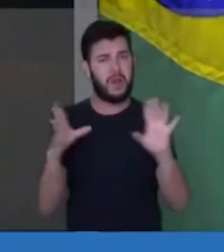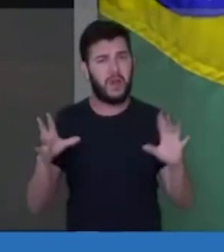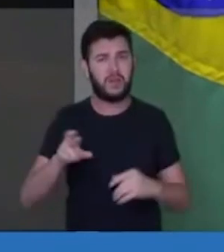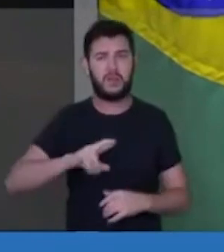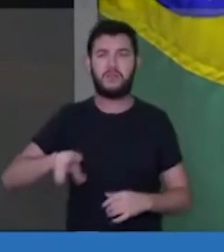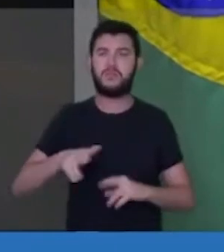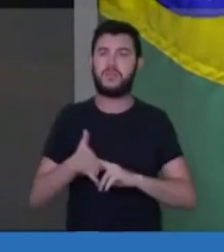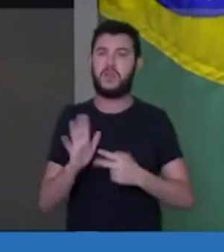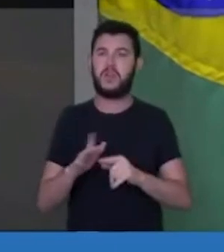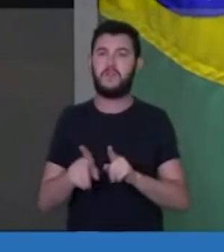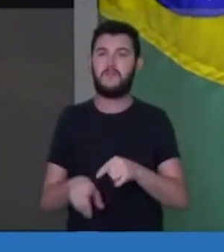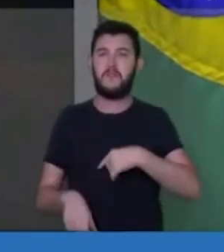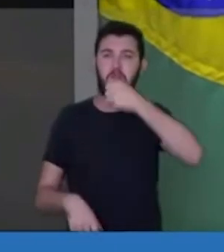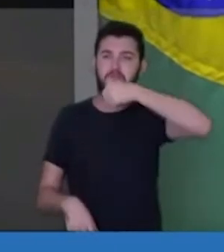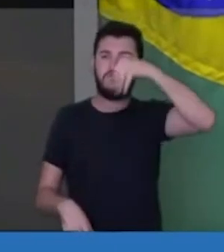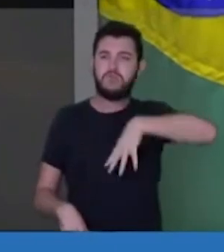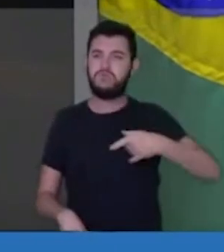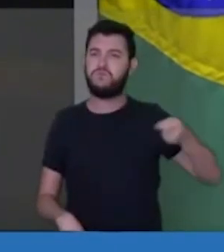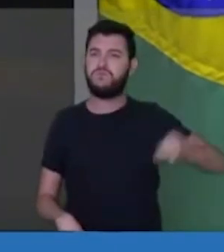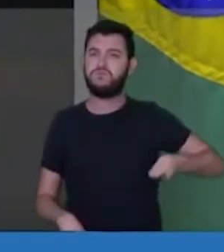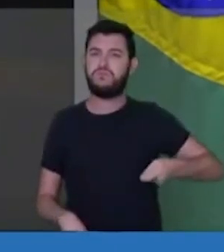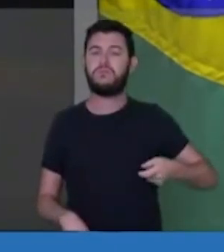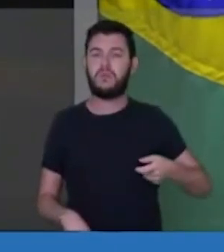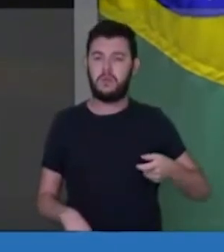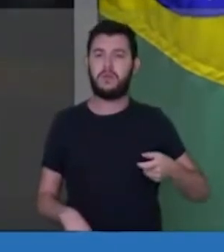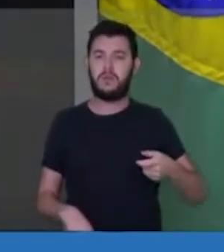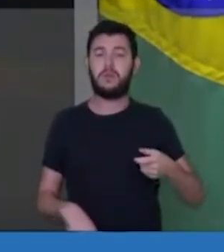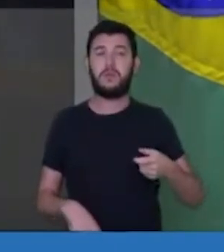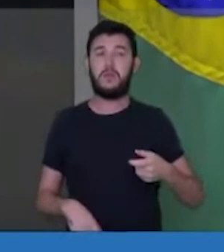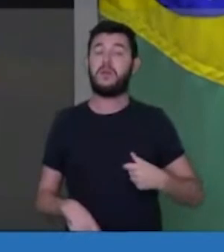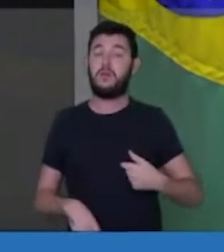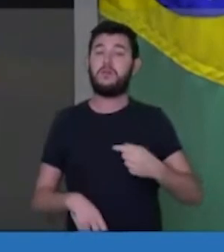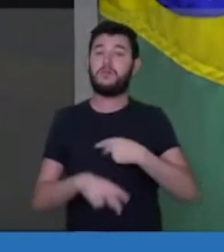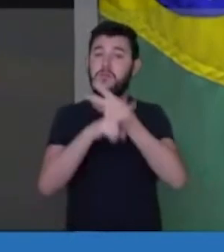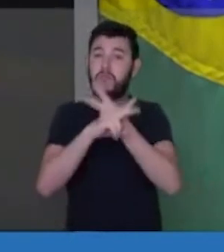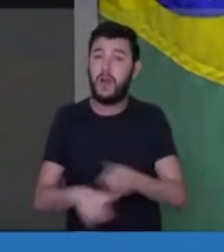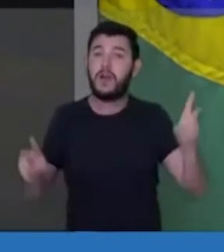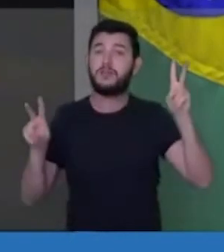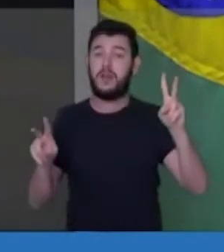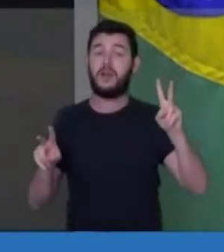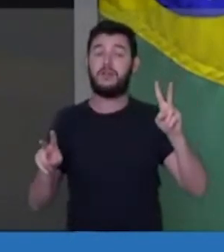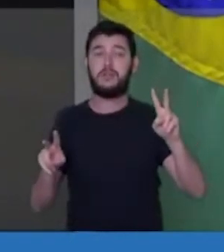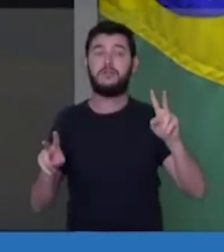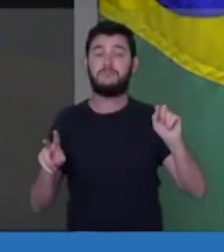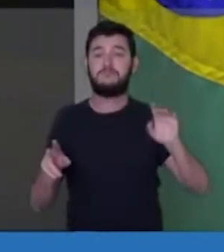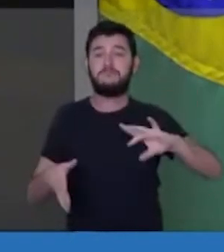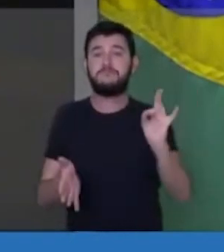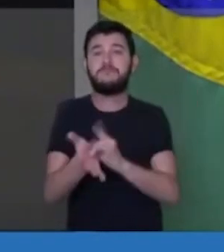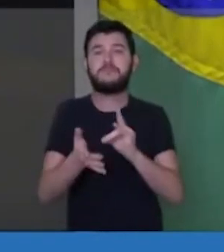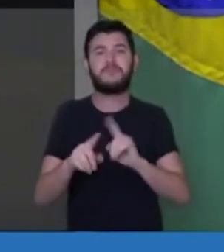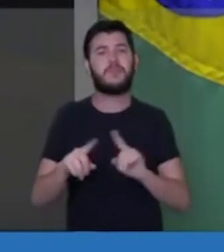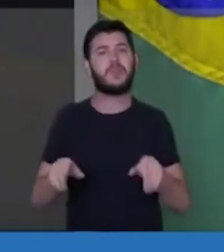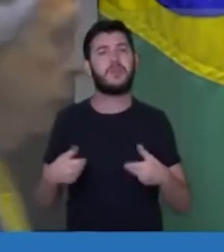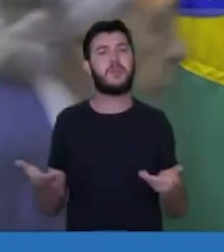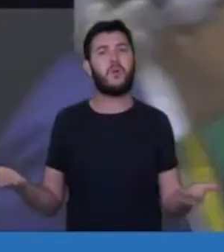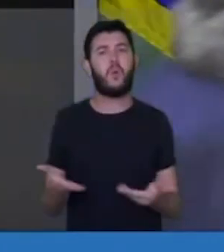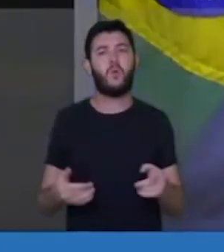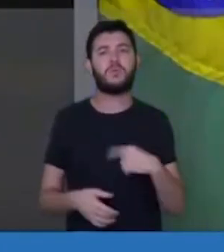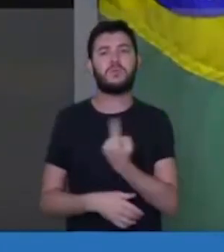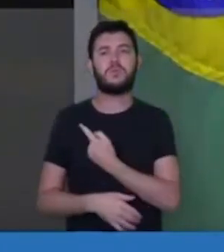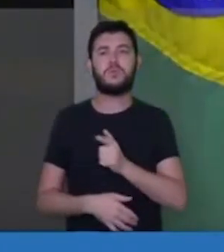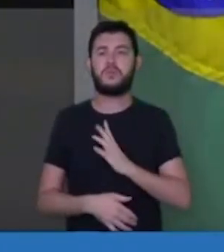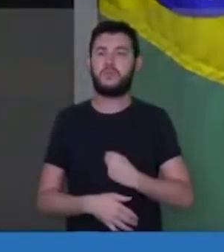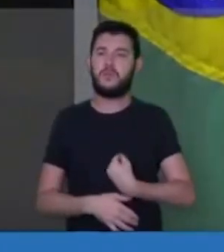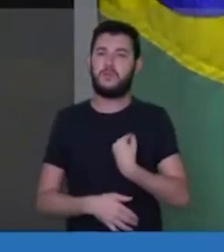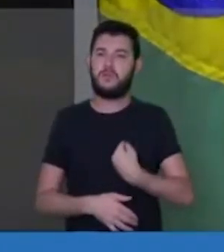tirania velada de liberdade. Agora, onde você viu o número aqui? A posição que nós estamos hoje aqui no nosso